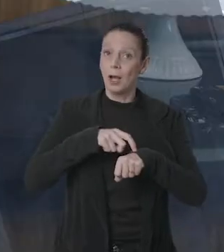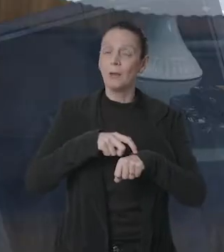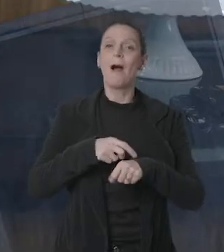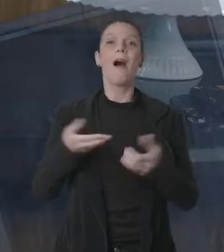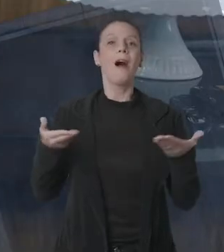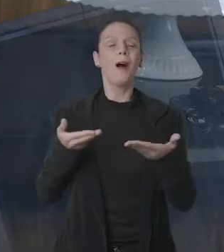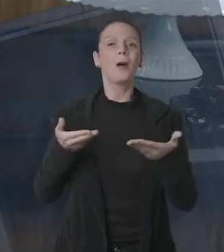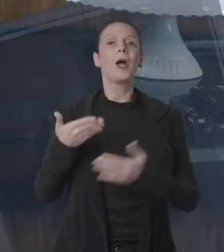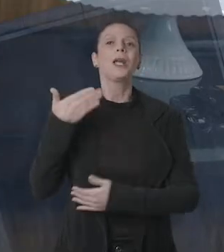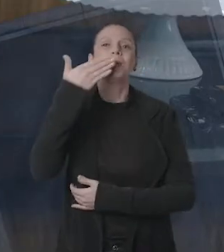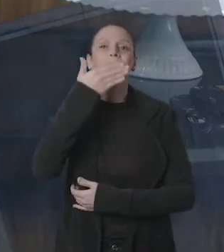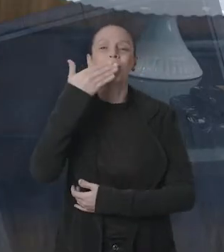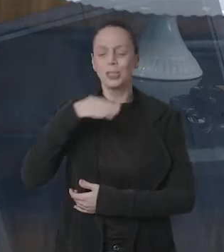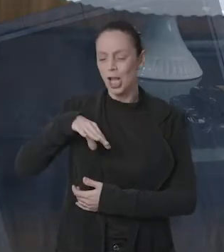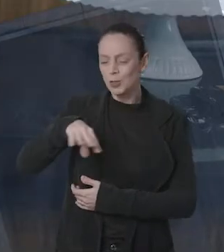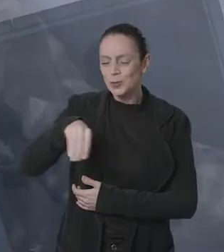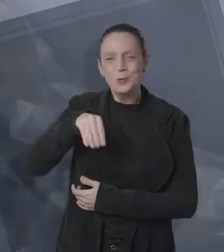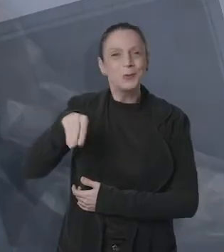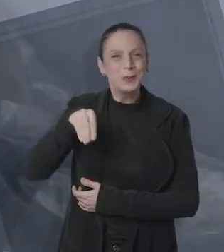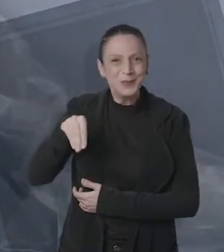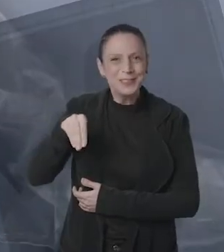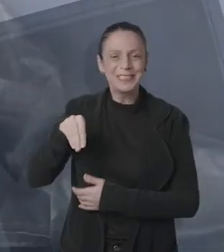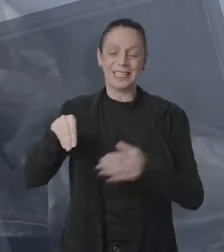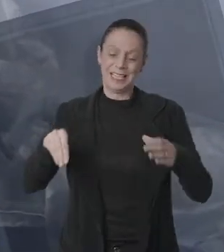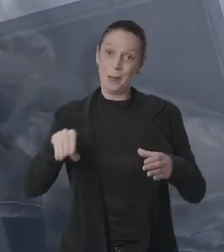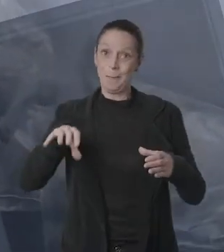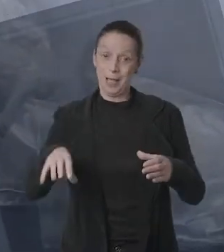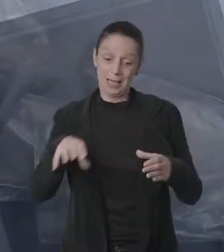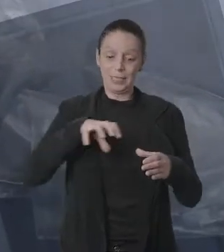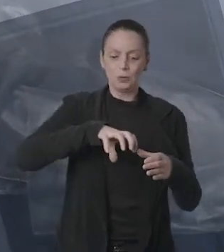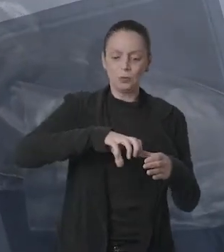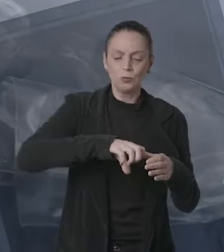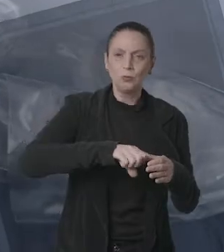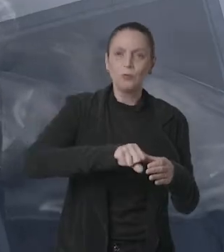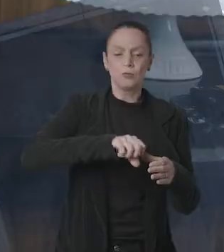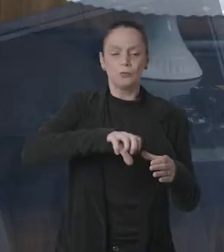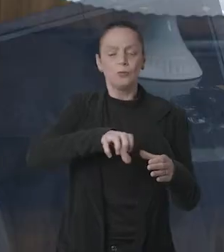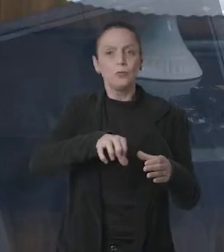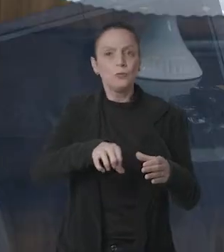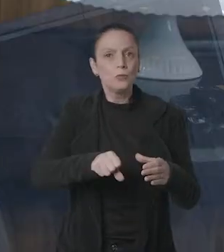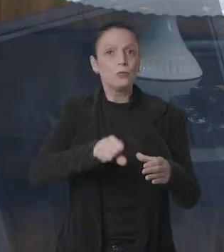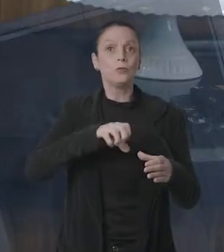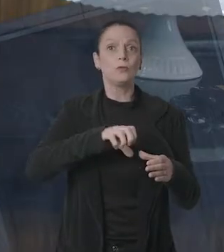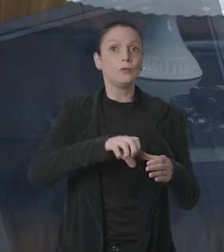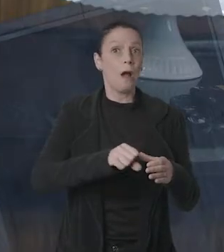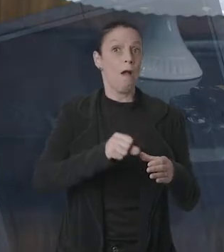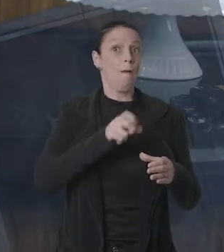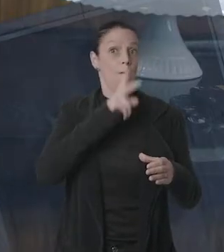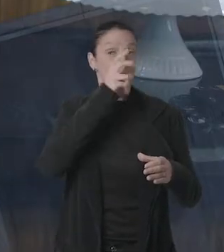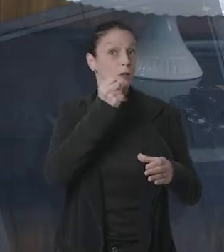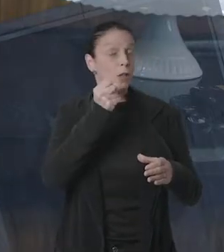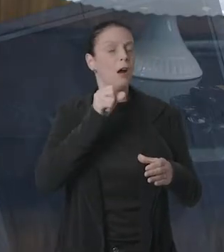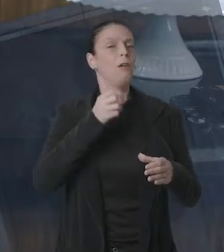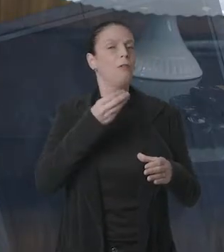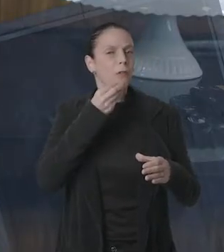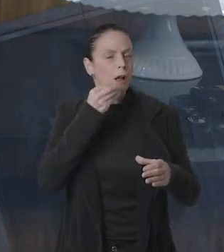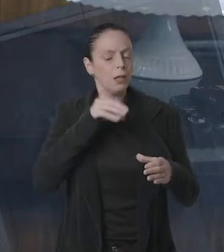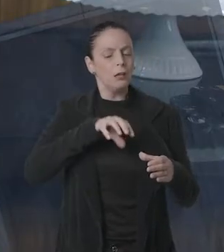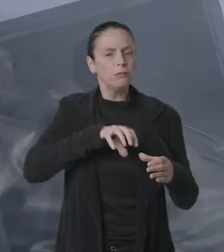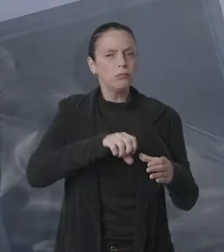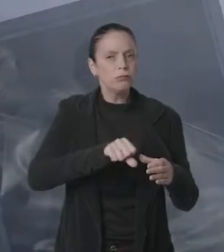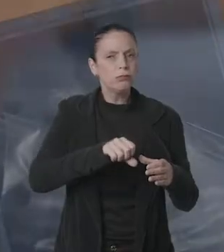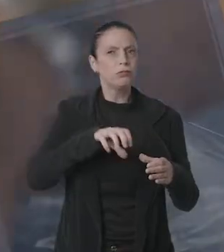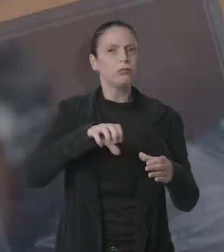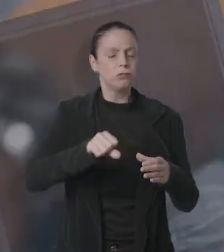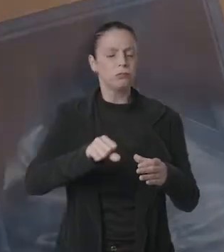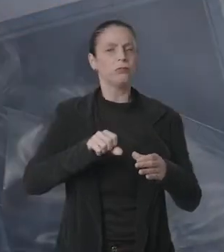Sobre eles, os suspiros, dá uma apertadinha, esmaga ele